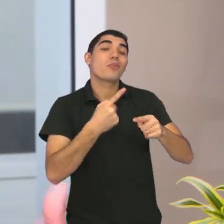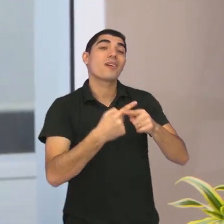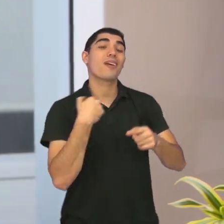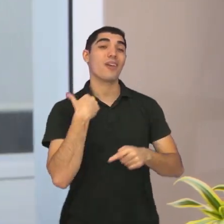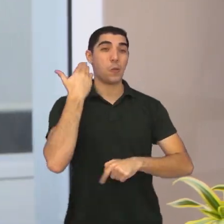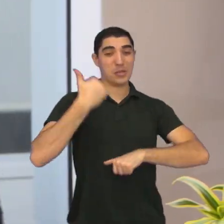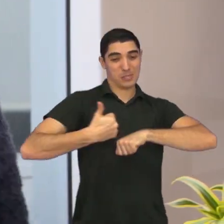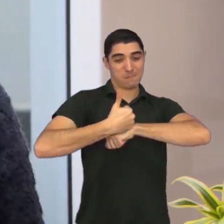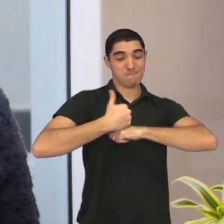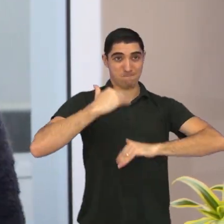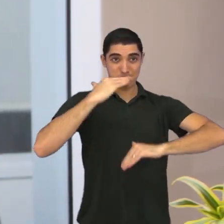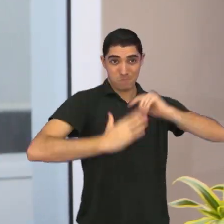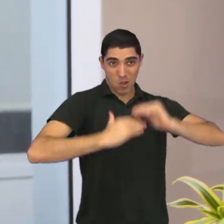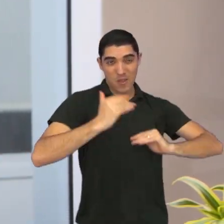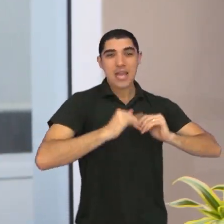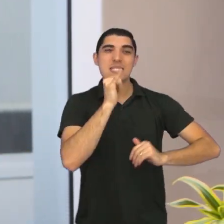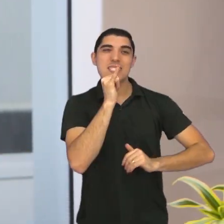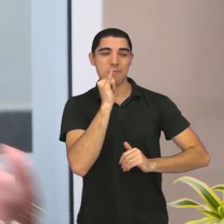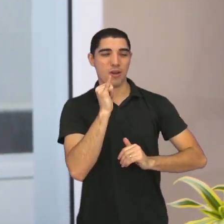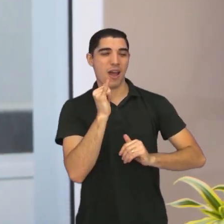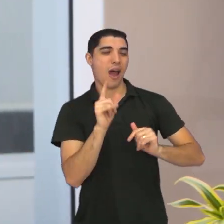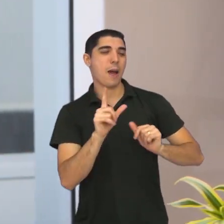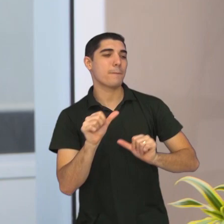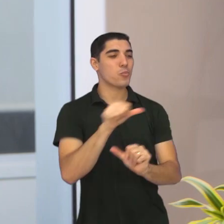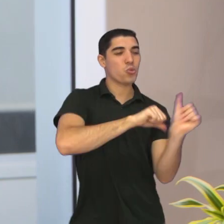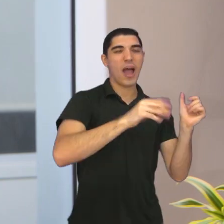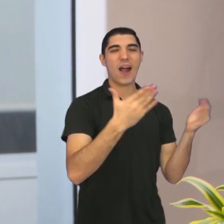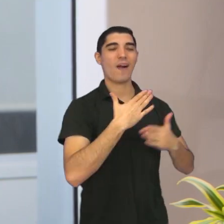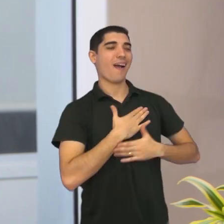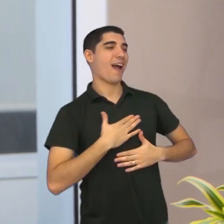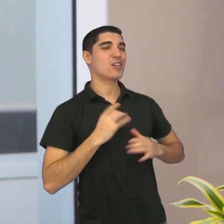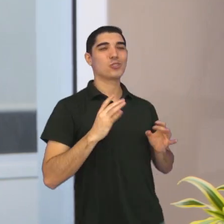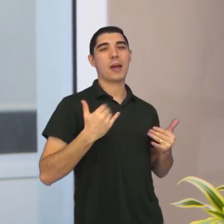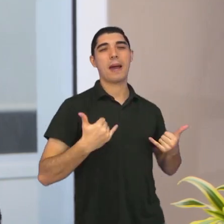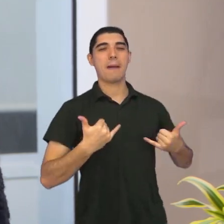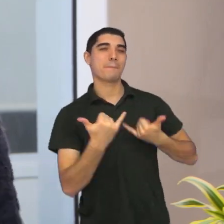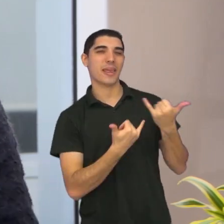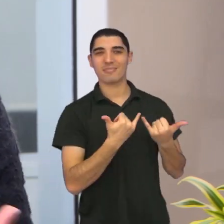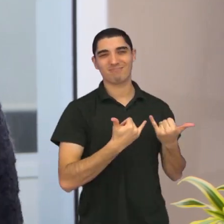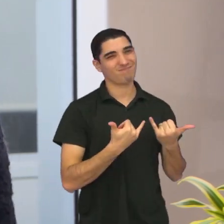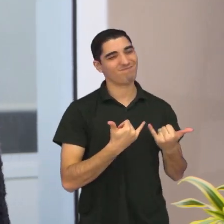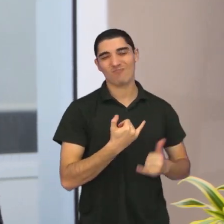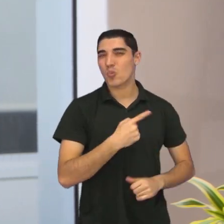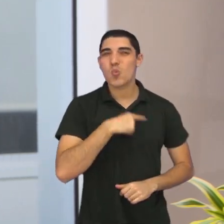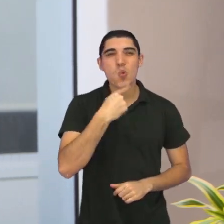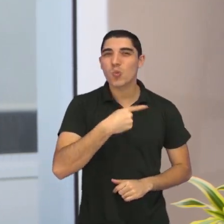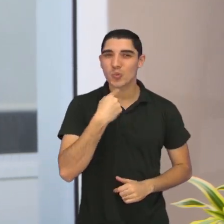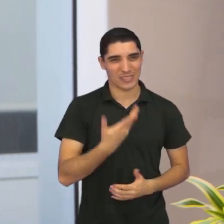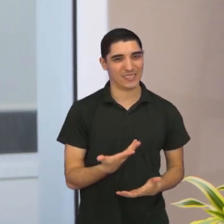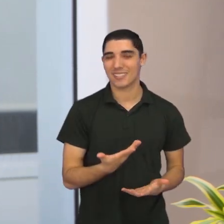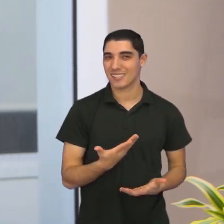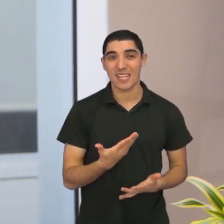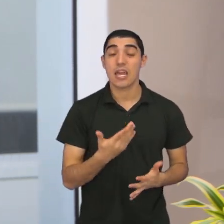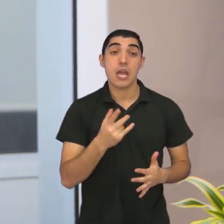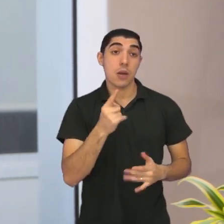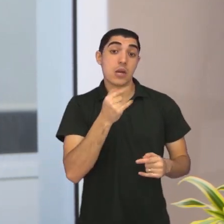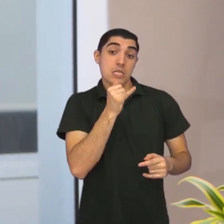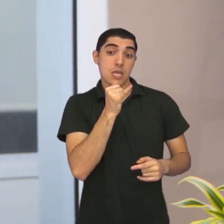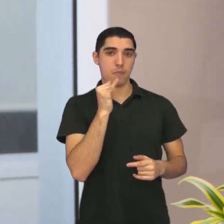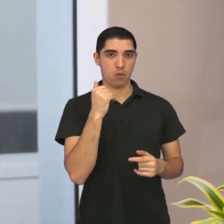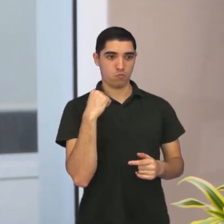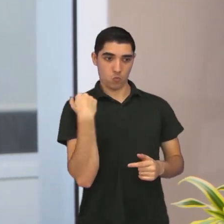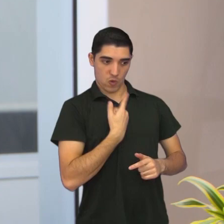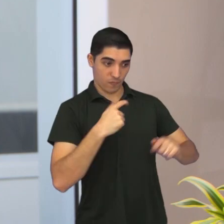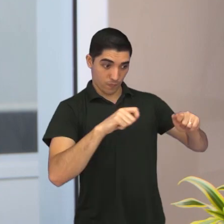é profissional, é difícil você transformar isso num hobby, né? E eu acho que a gente tem, tudo que a gente